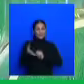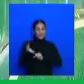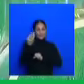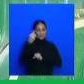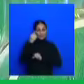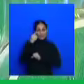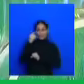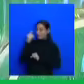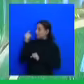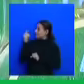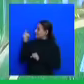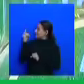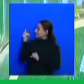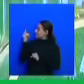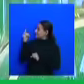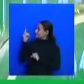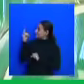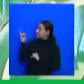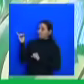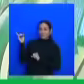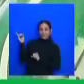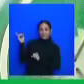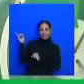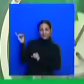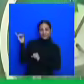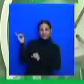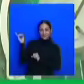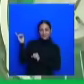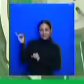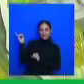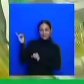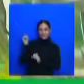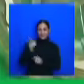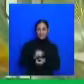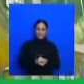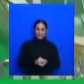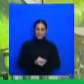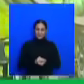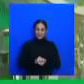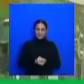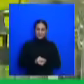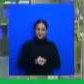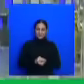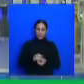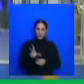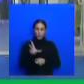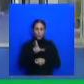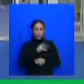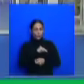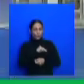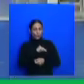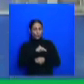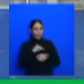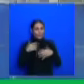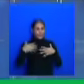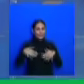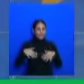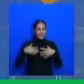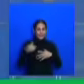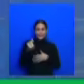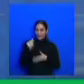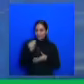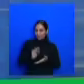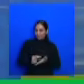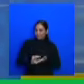Bolas posicionadas! Valendo! Olha a Mega Sena aí! Ai, ai, ai, ai, ai, hein? Que